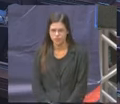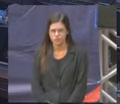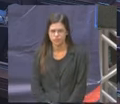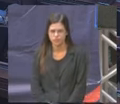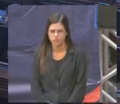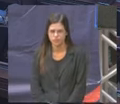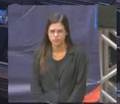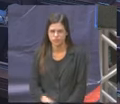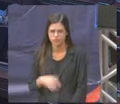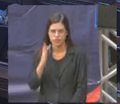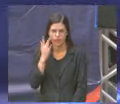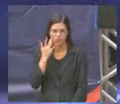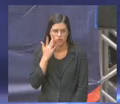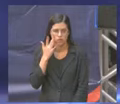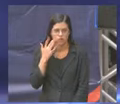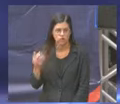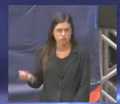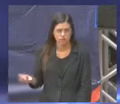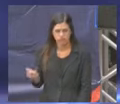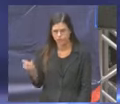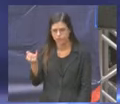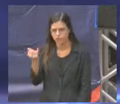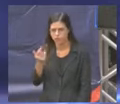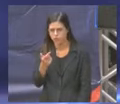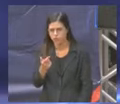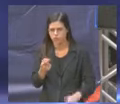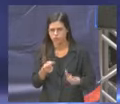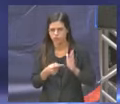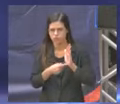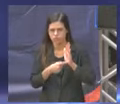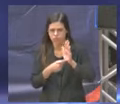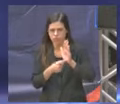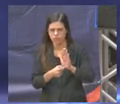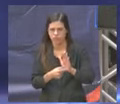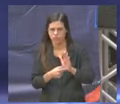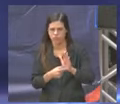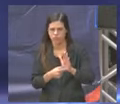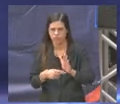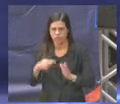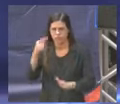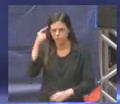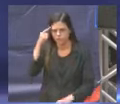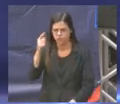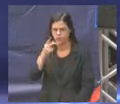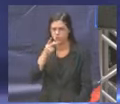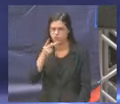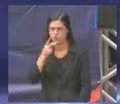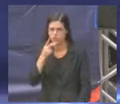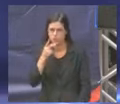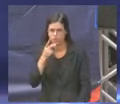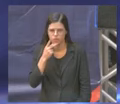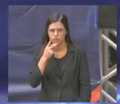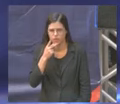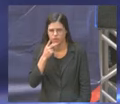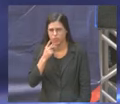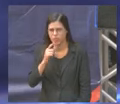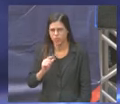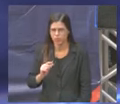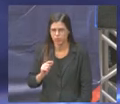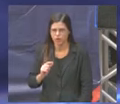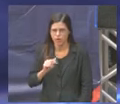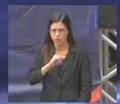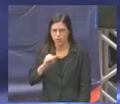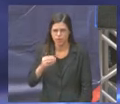achei importante, eu não tenho apresentação, minha ideia é falar aqui um pouquinho, aproveitar até um pouquinho a fala dos colegas,